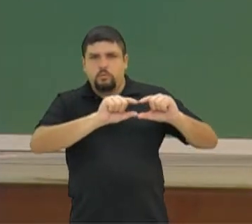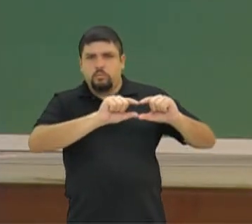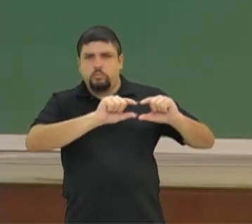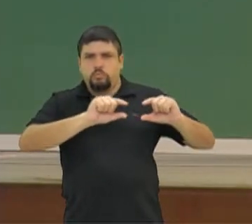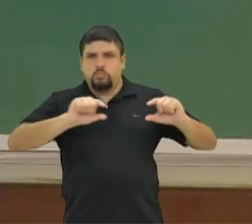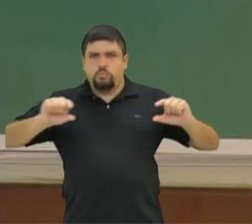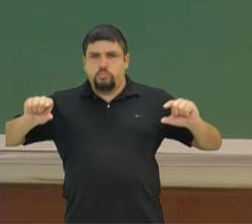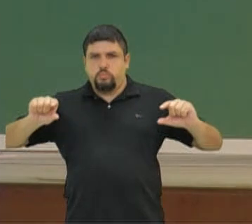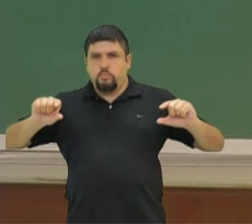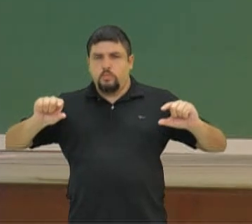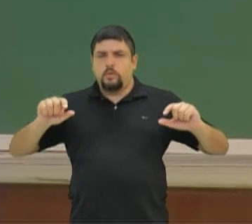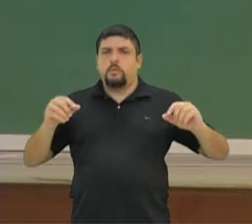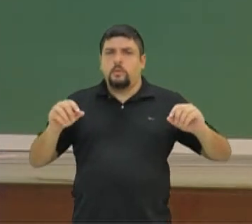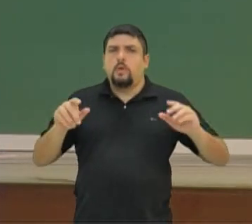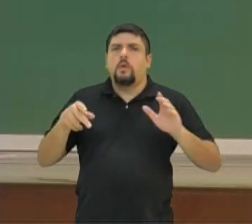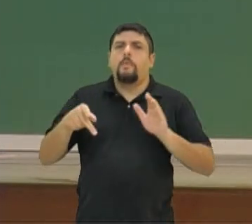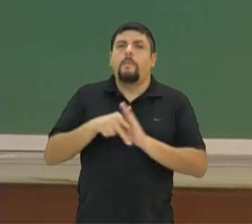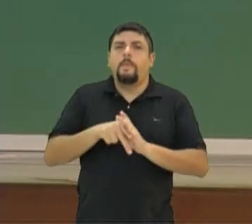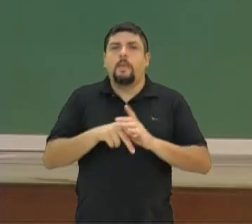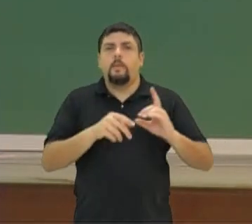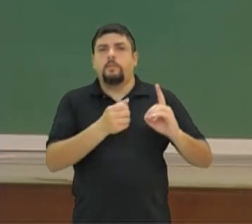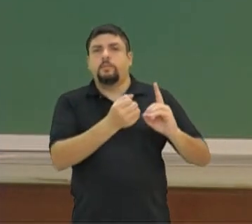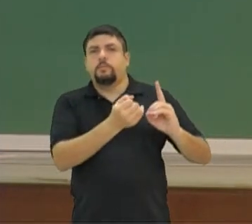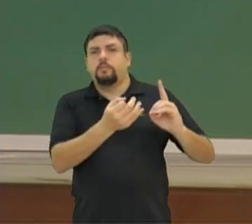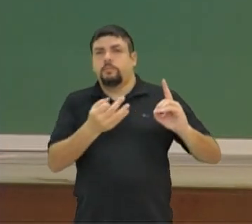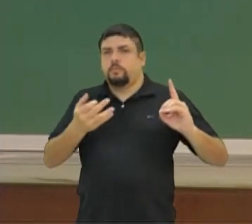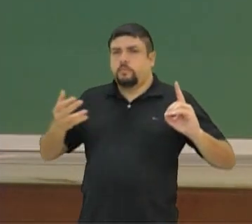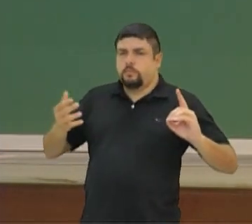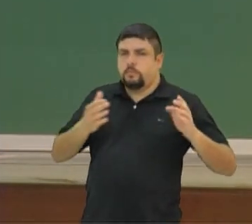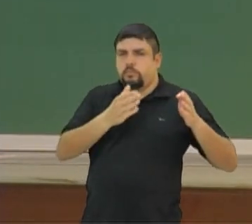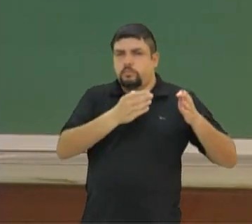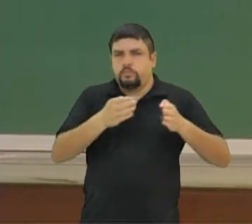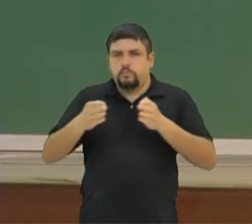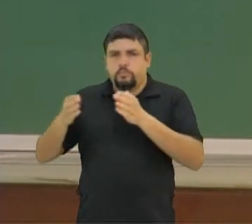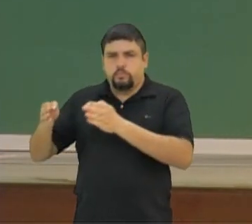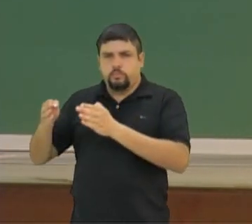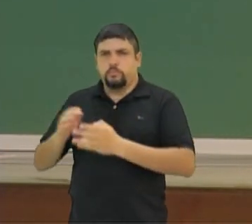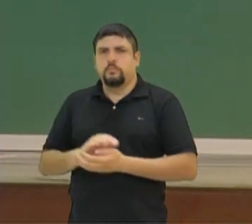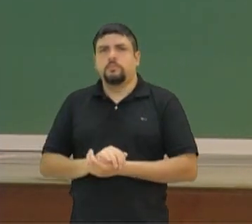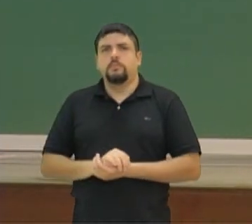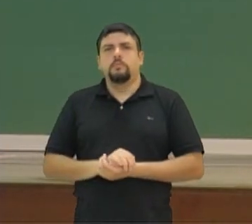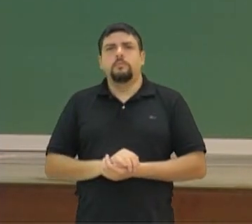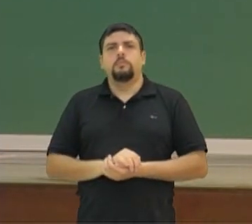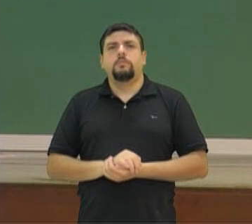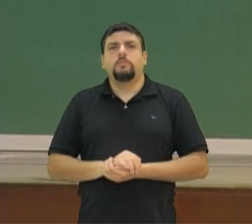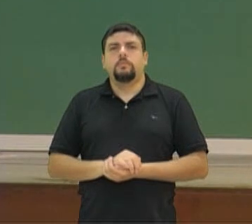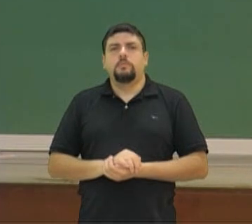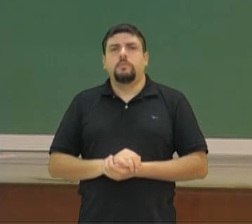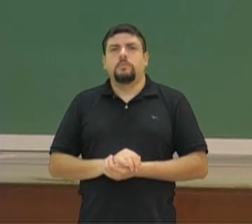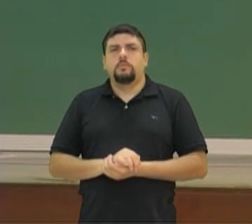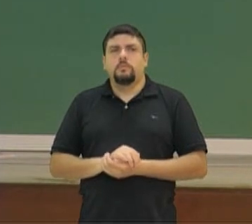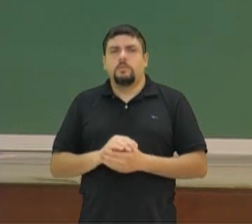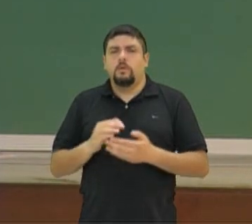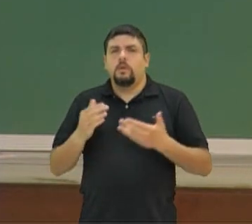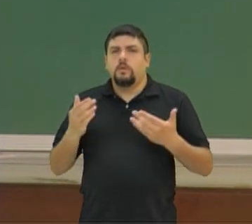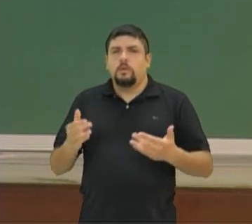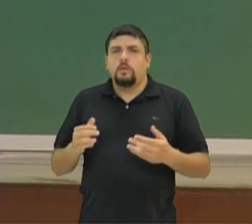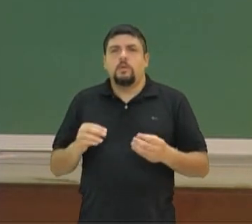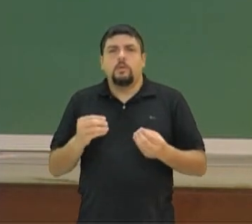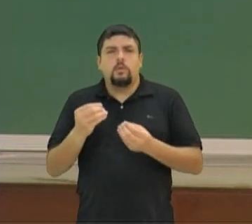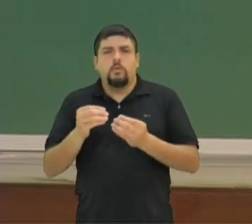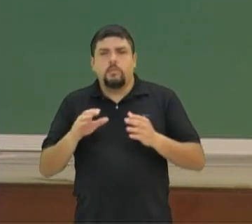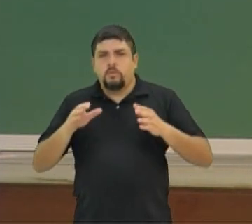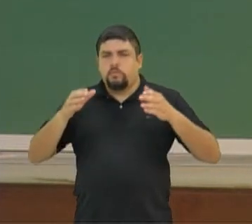determinada pelo teorema da composição que garante decomposto em fatores? Aqui é o meu coeficiente determinante. Quem é o